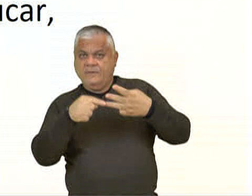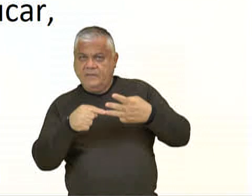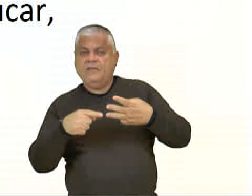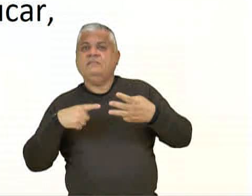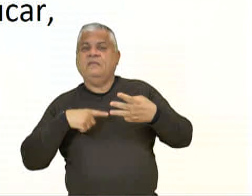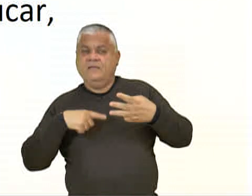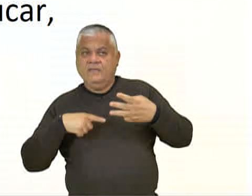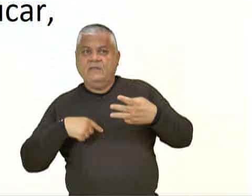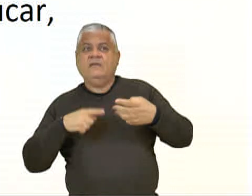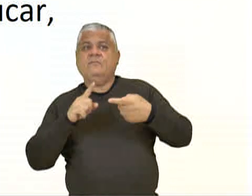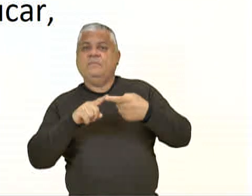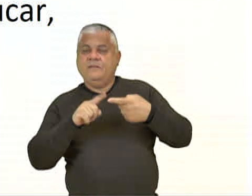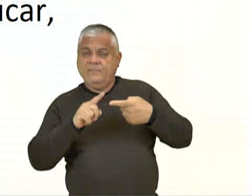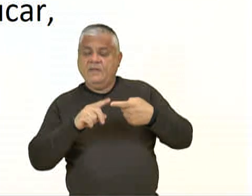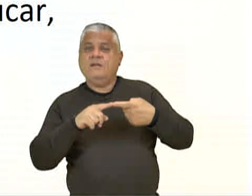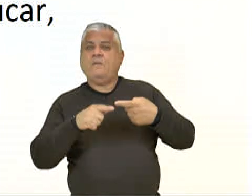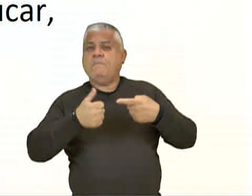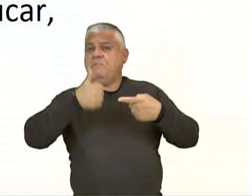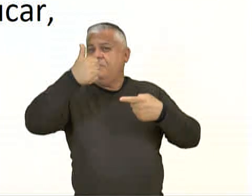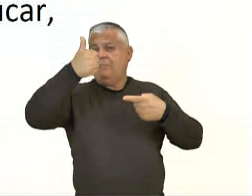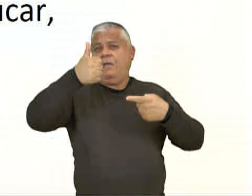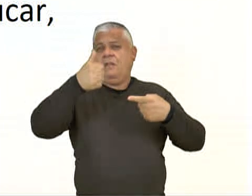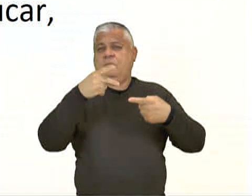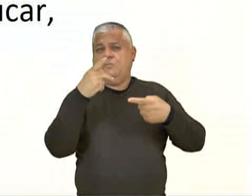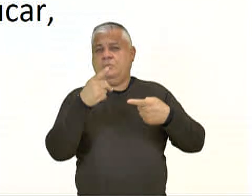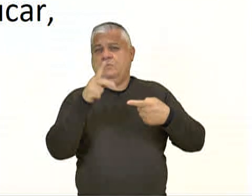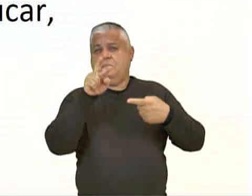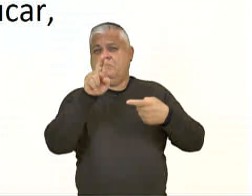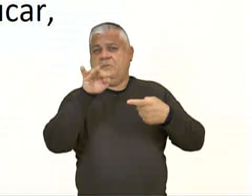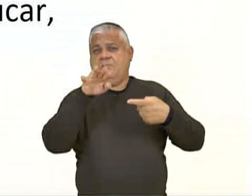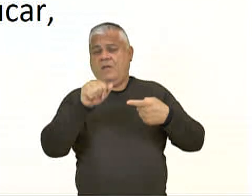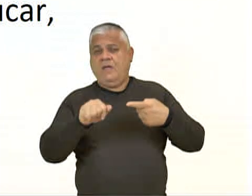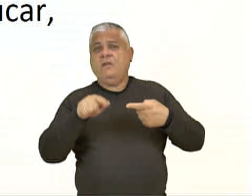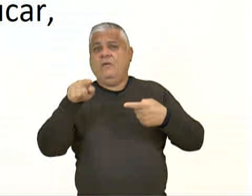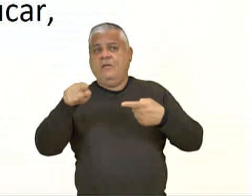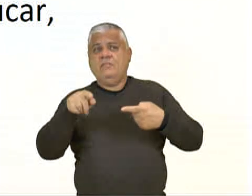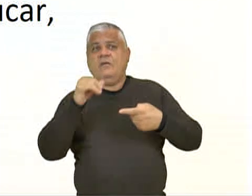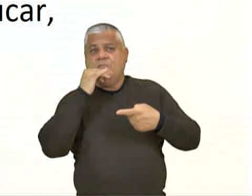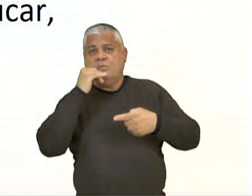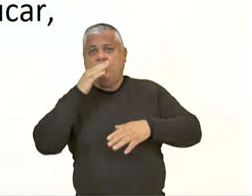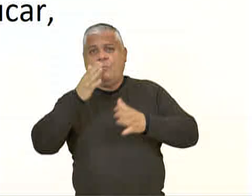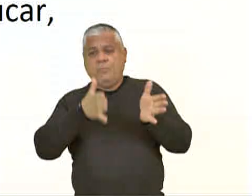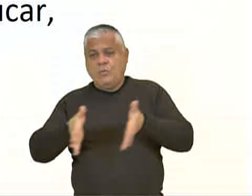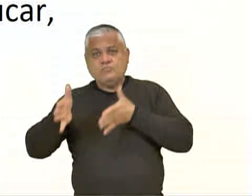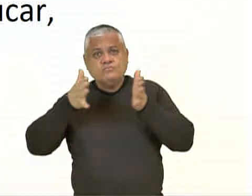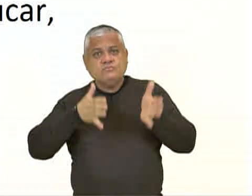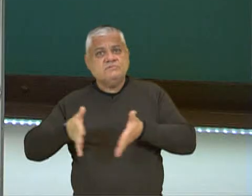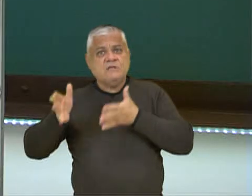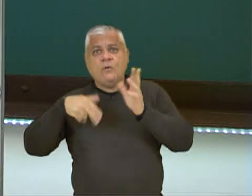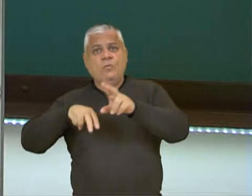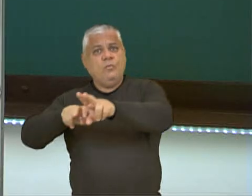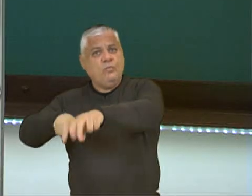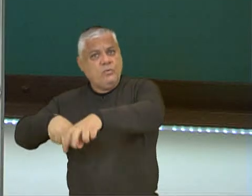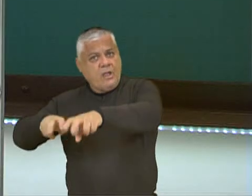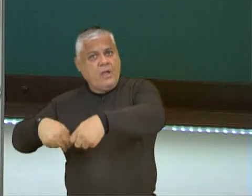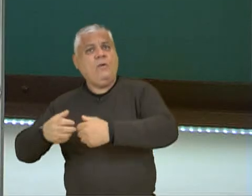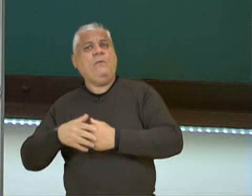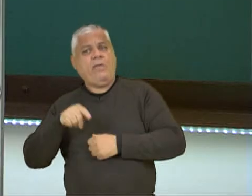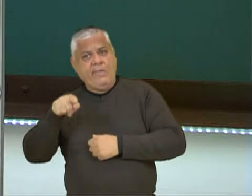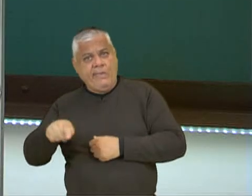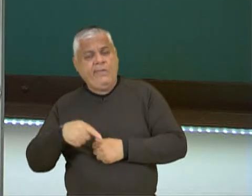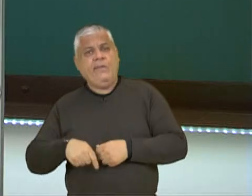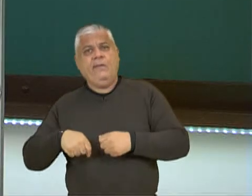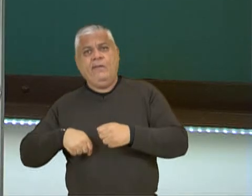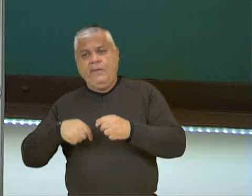da economia. No setor primário, devido à produção rural, Então, o que é atividade no meio rural, o que é a